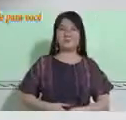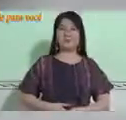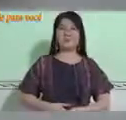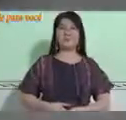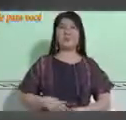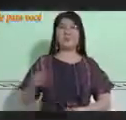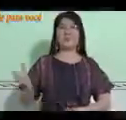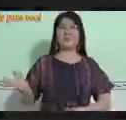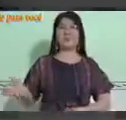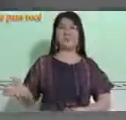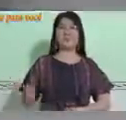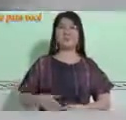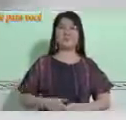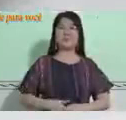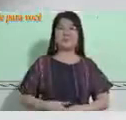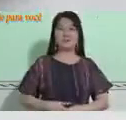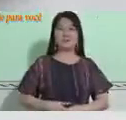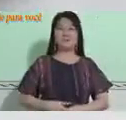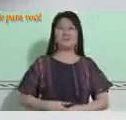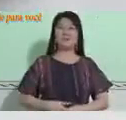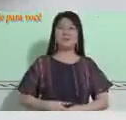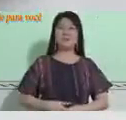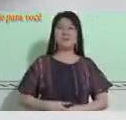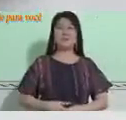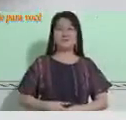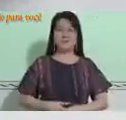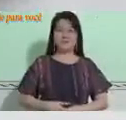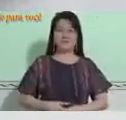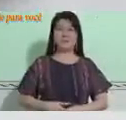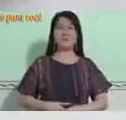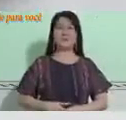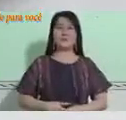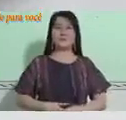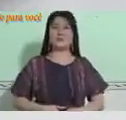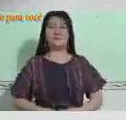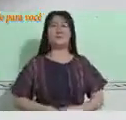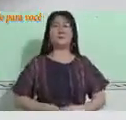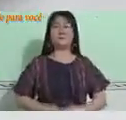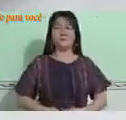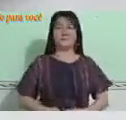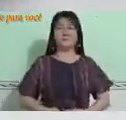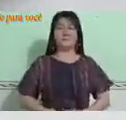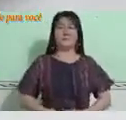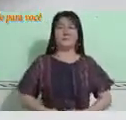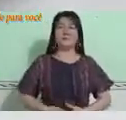Como tratar dois pontos, o principal medicamento utilizado é a levodopa,